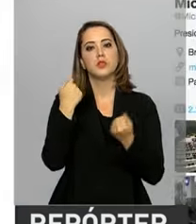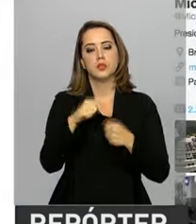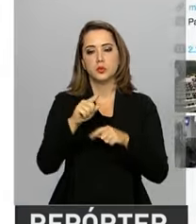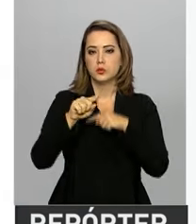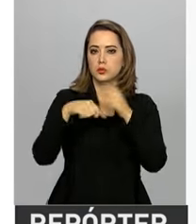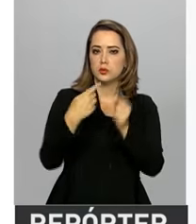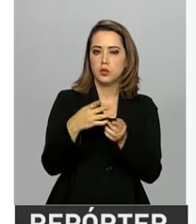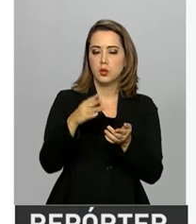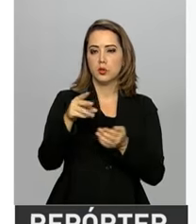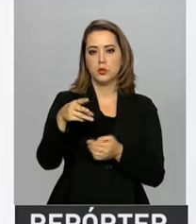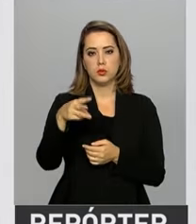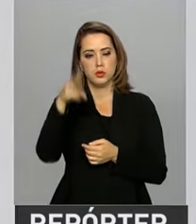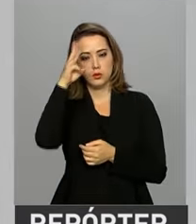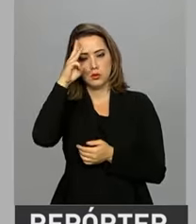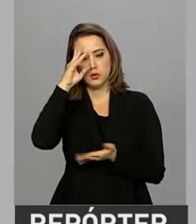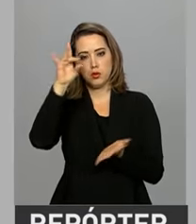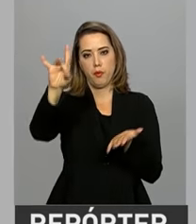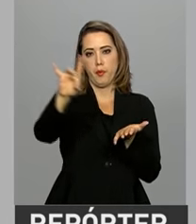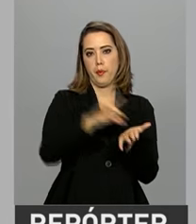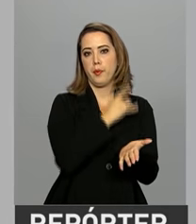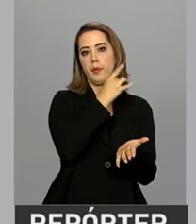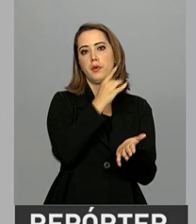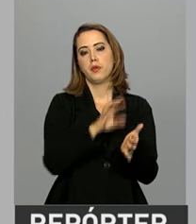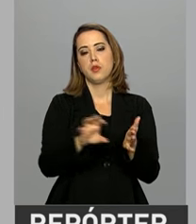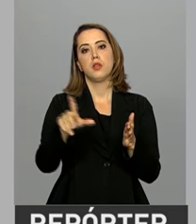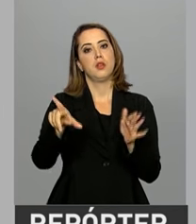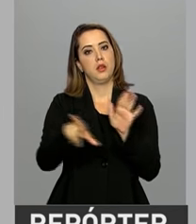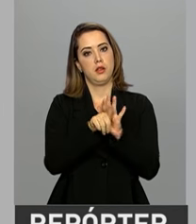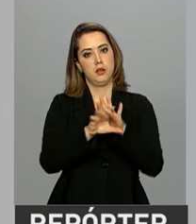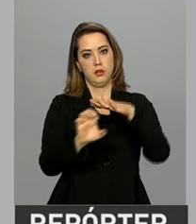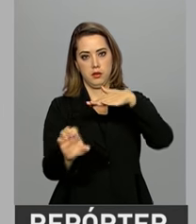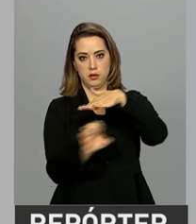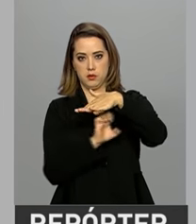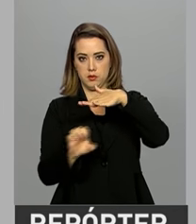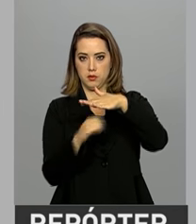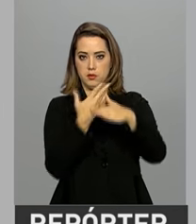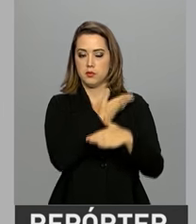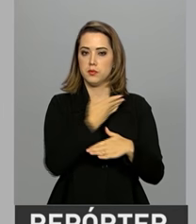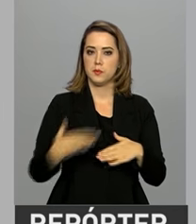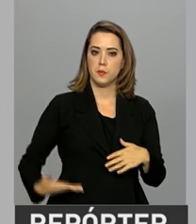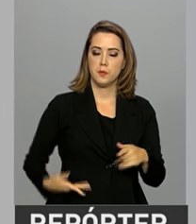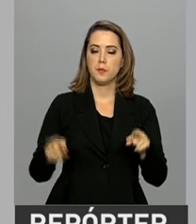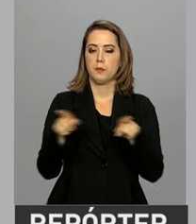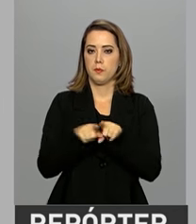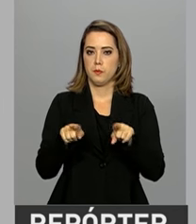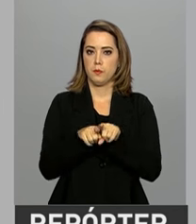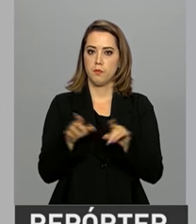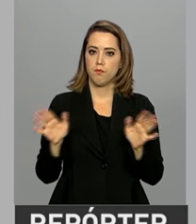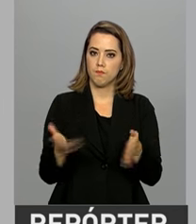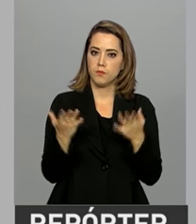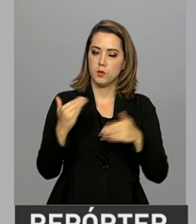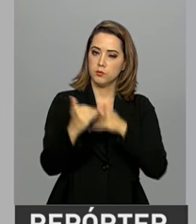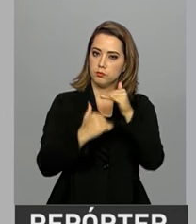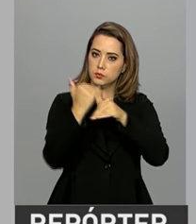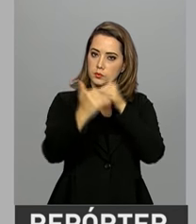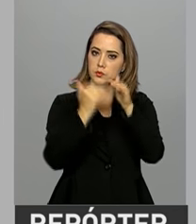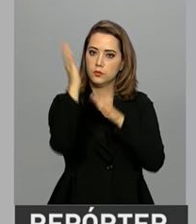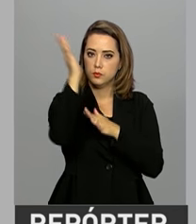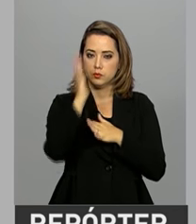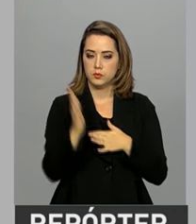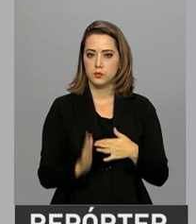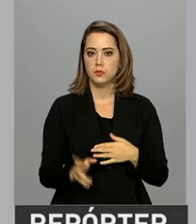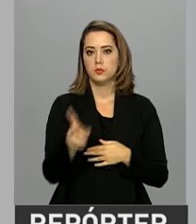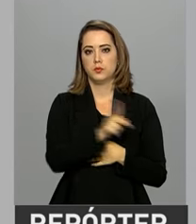próxima terça-feira a lei das estatais e de se estar tomando providências para o crescimento do país o presidente em